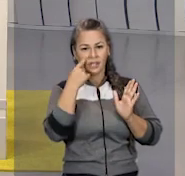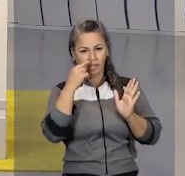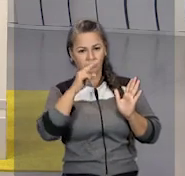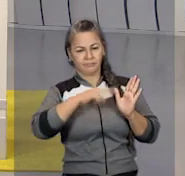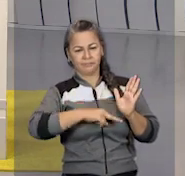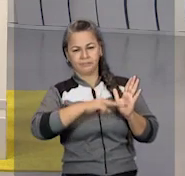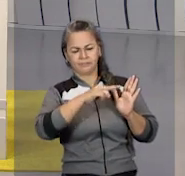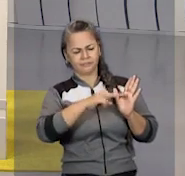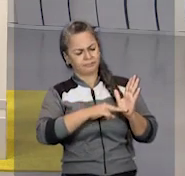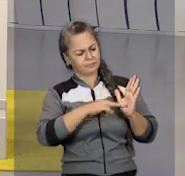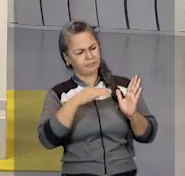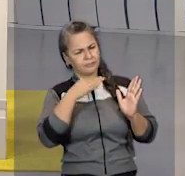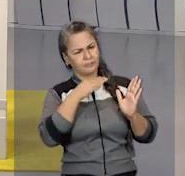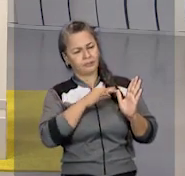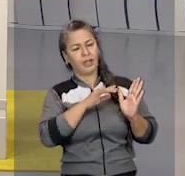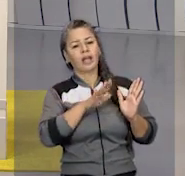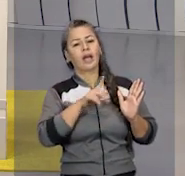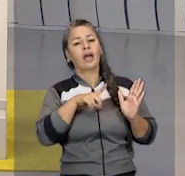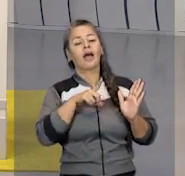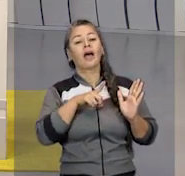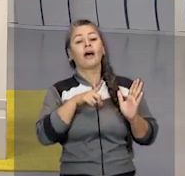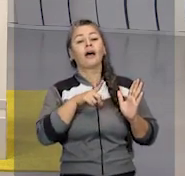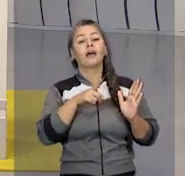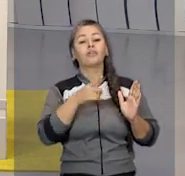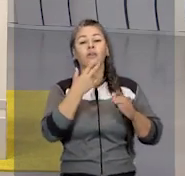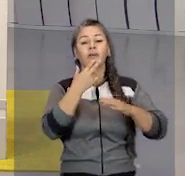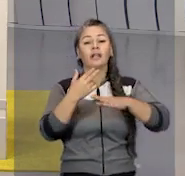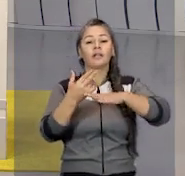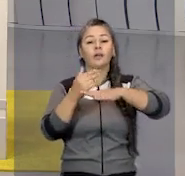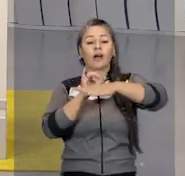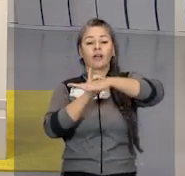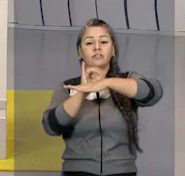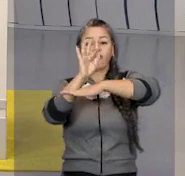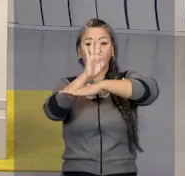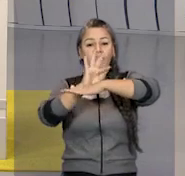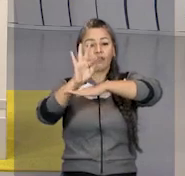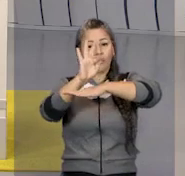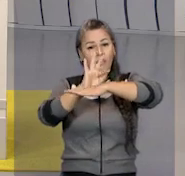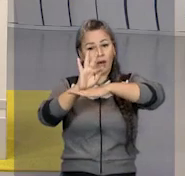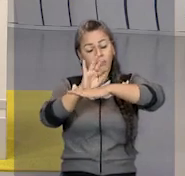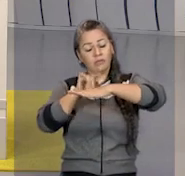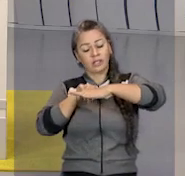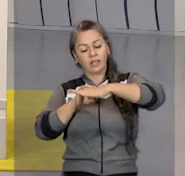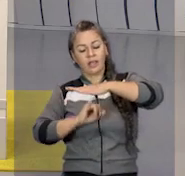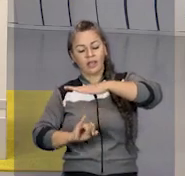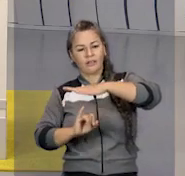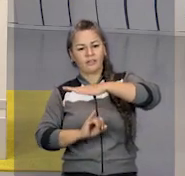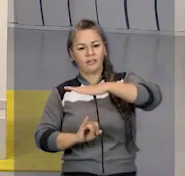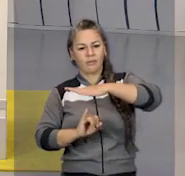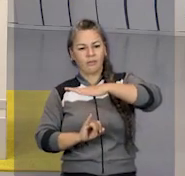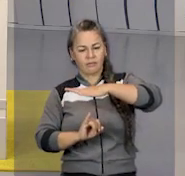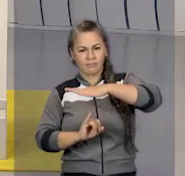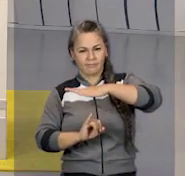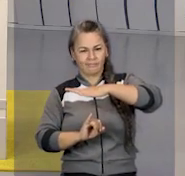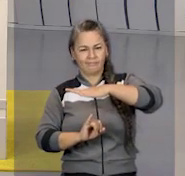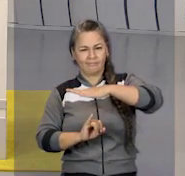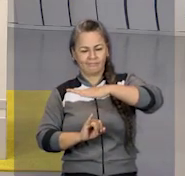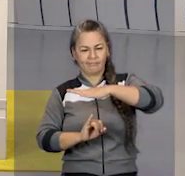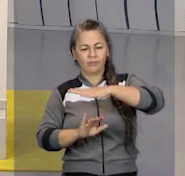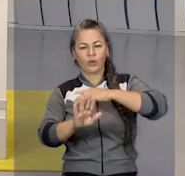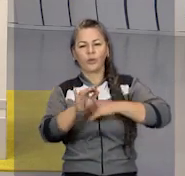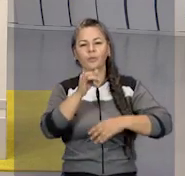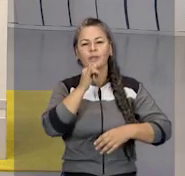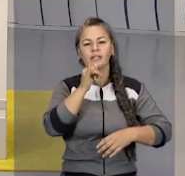essa questão, né, da linguagem informal. Tanto é que a gente viu ali que em vez daquela linguagem, né, bem formal,